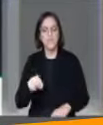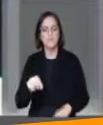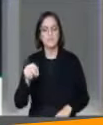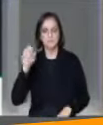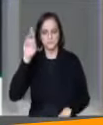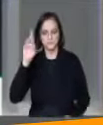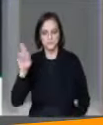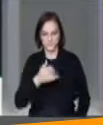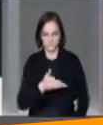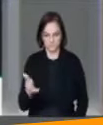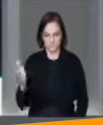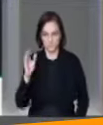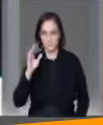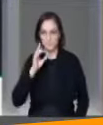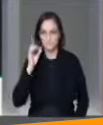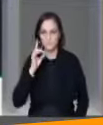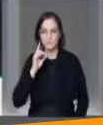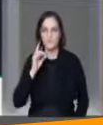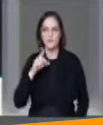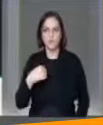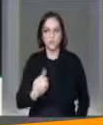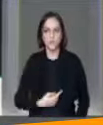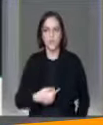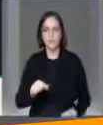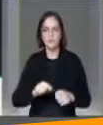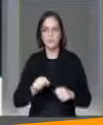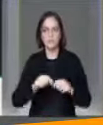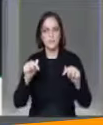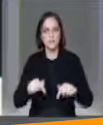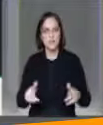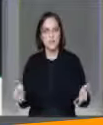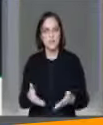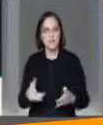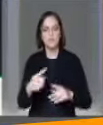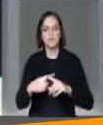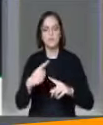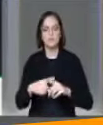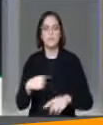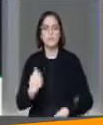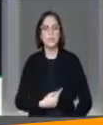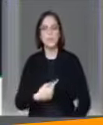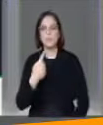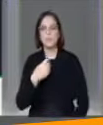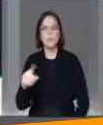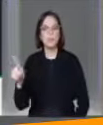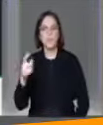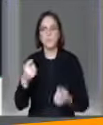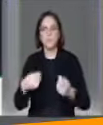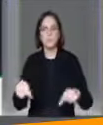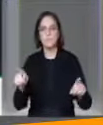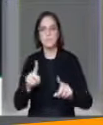senhoras deputadas que nós estamos fazendo porque nós precisamos evidentemente